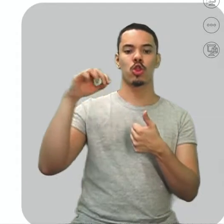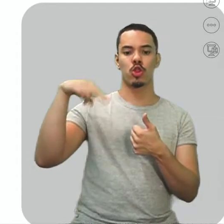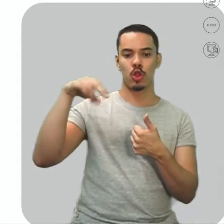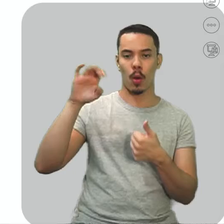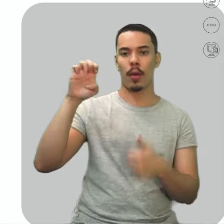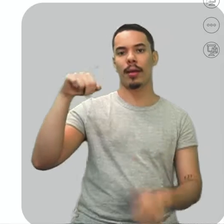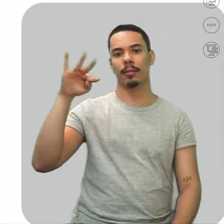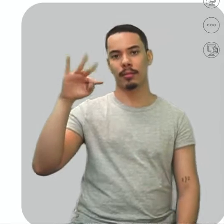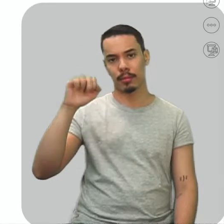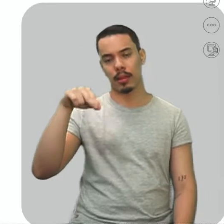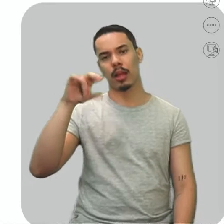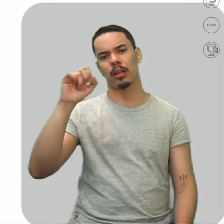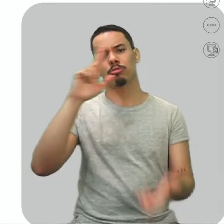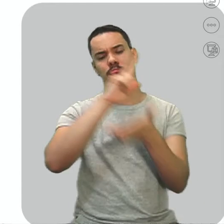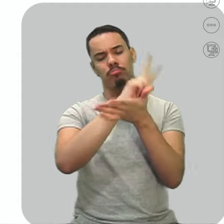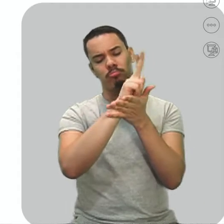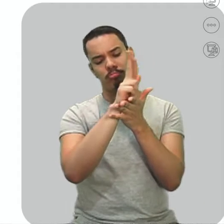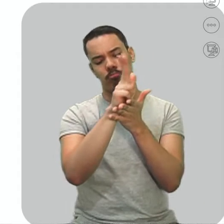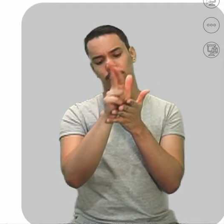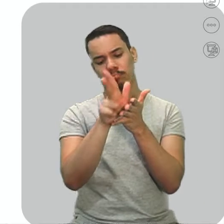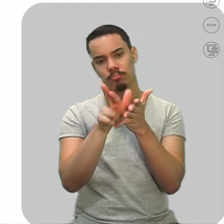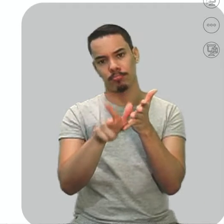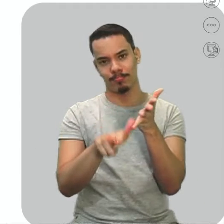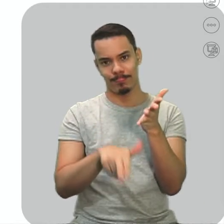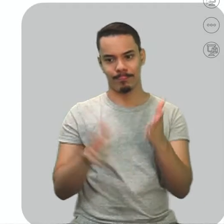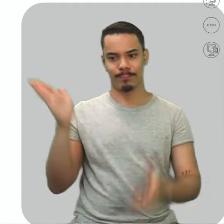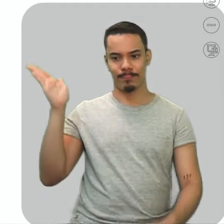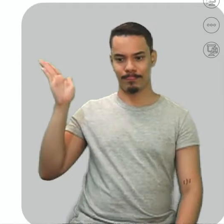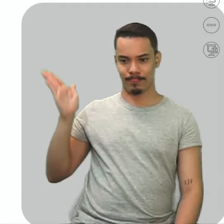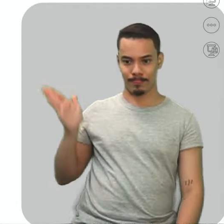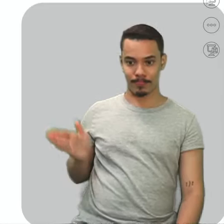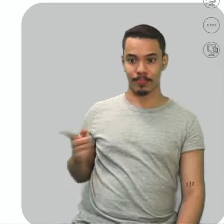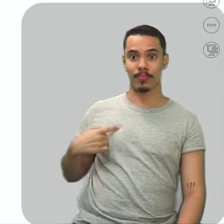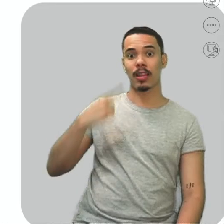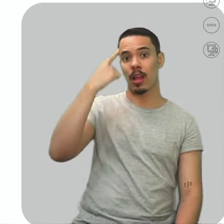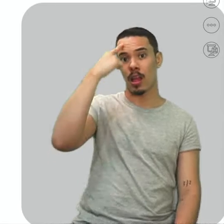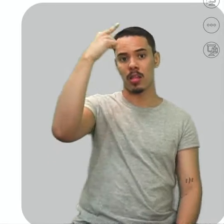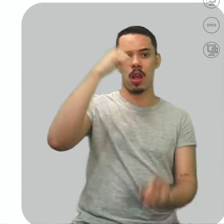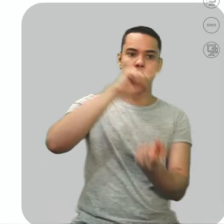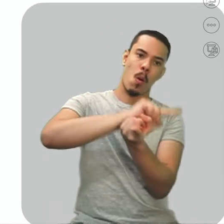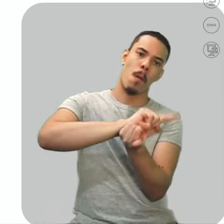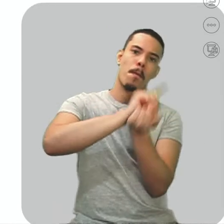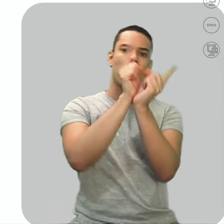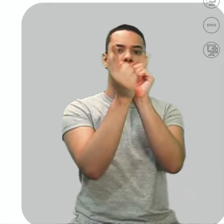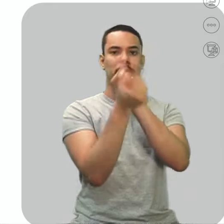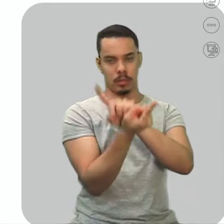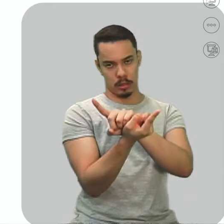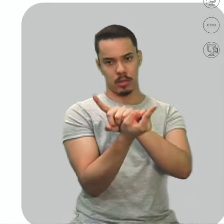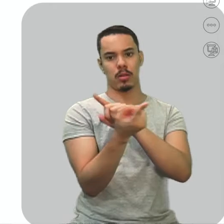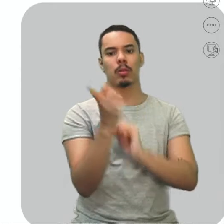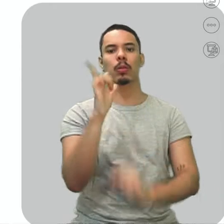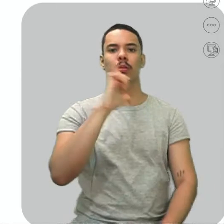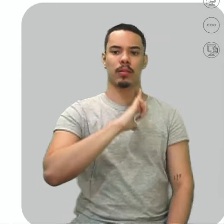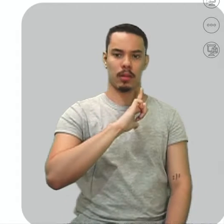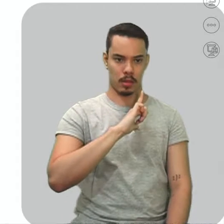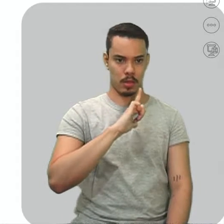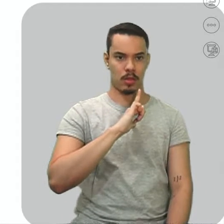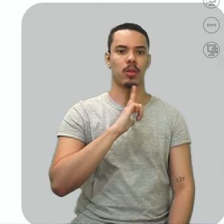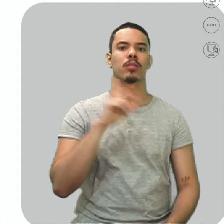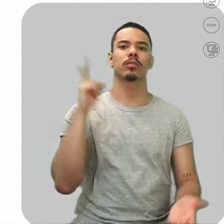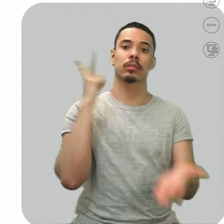entanto e outras marcas tá bom deu ideia de oposição eu tenho